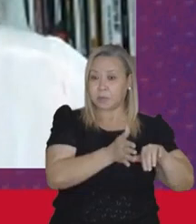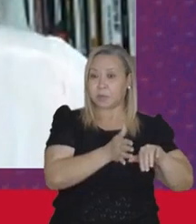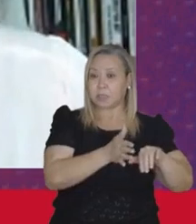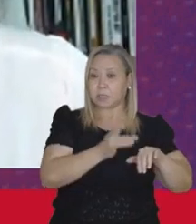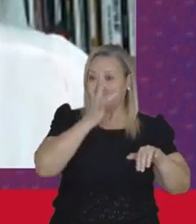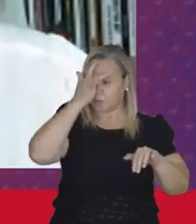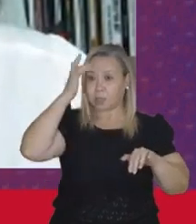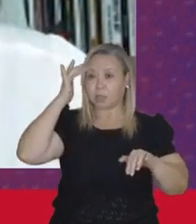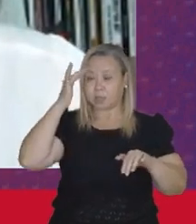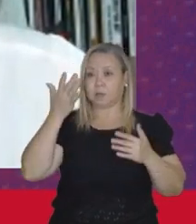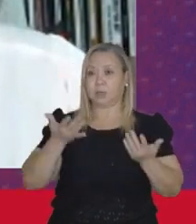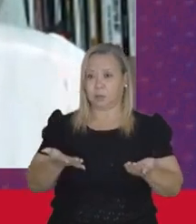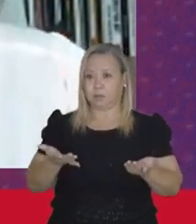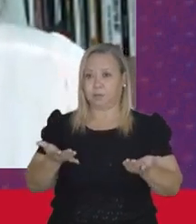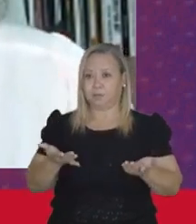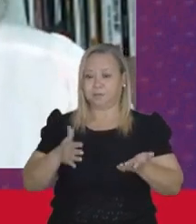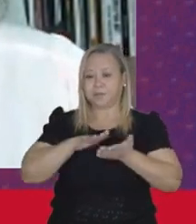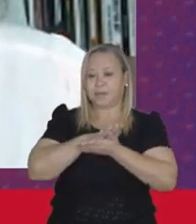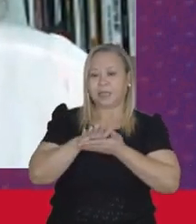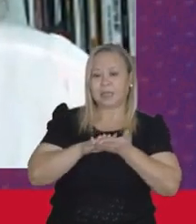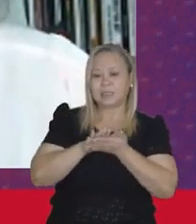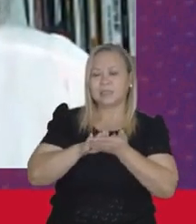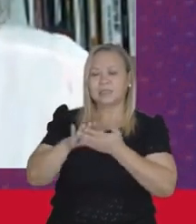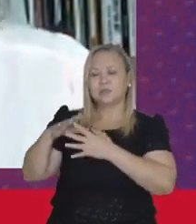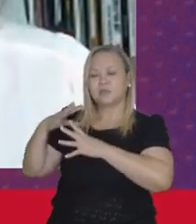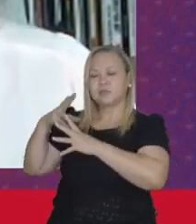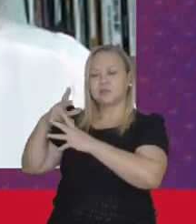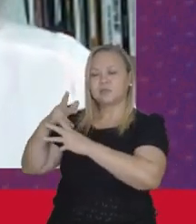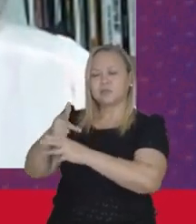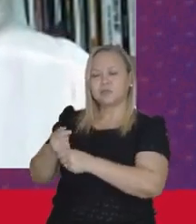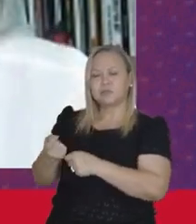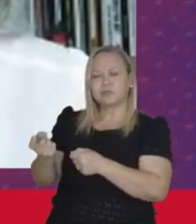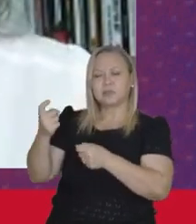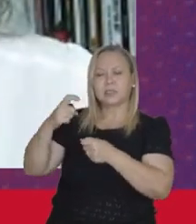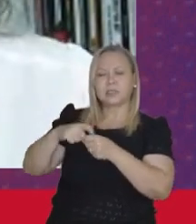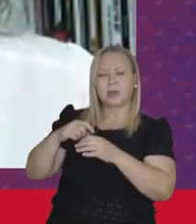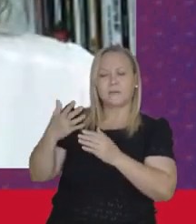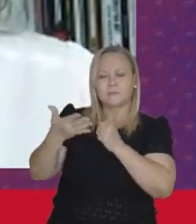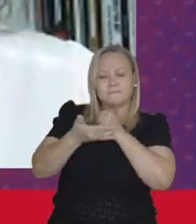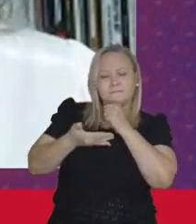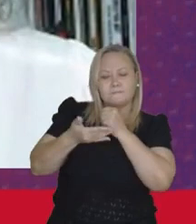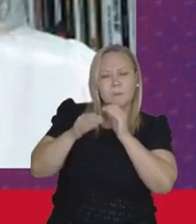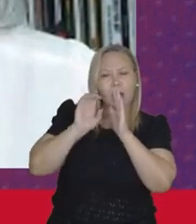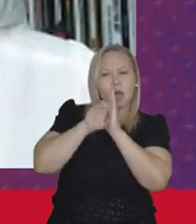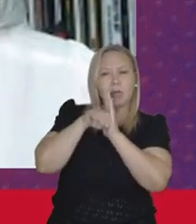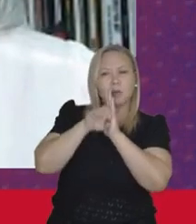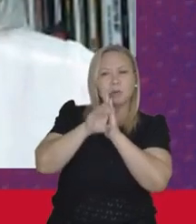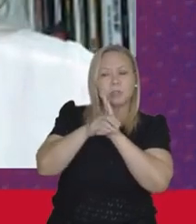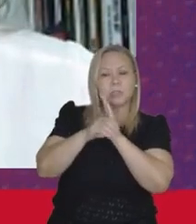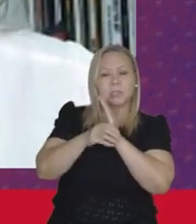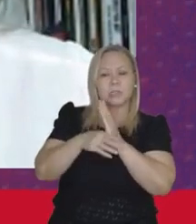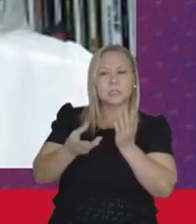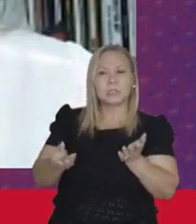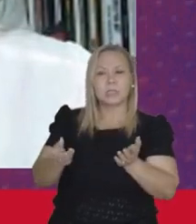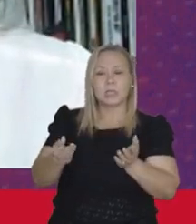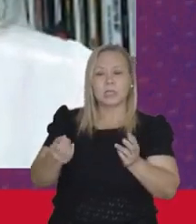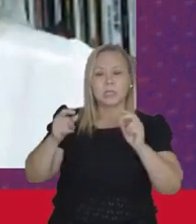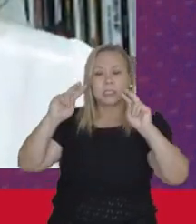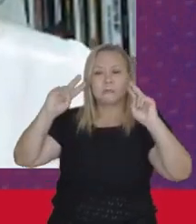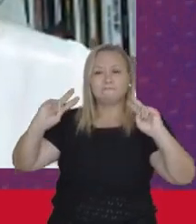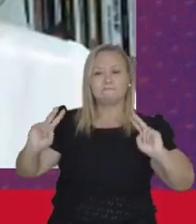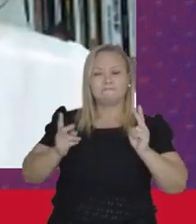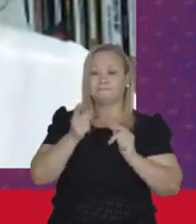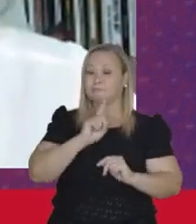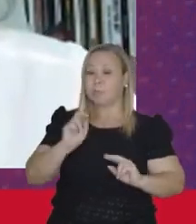seja, sem rever a base conceitual que desvaloriza a pessoa com deficiência,